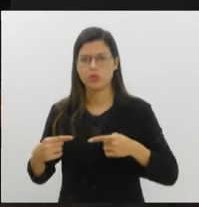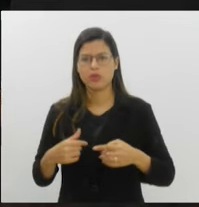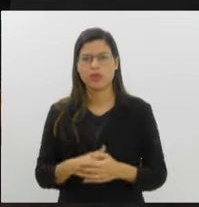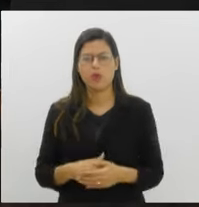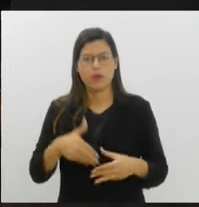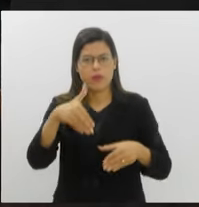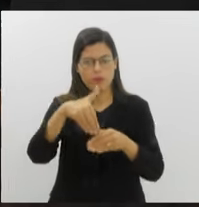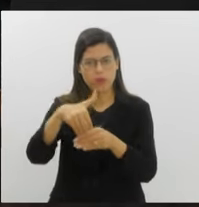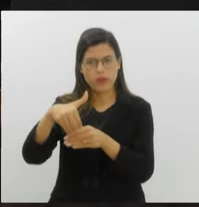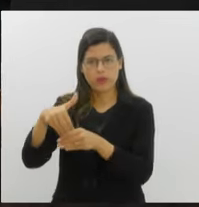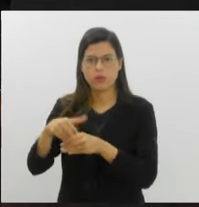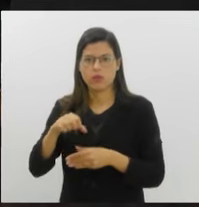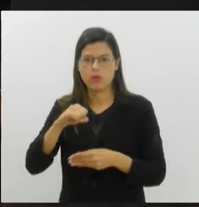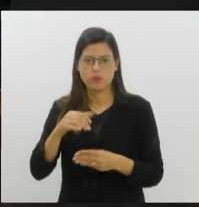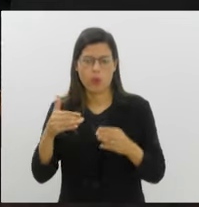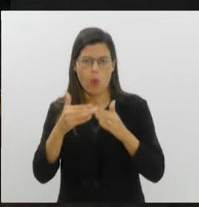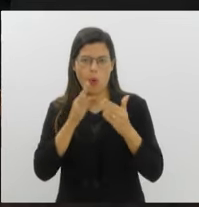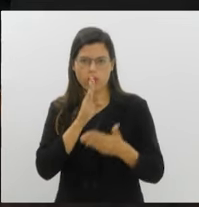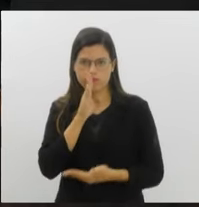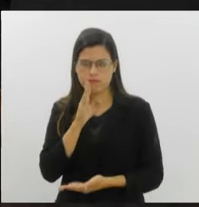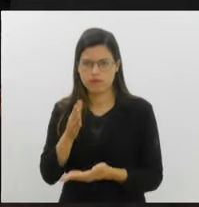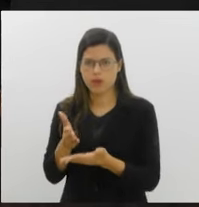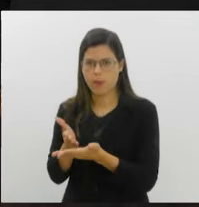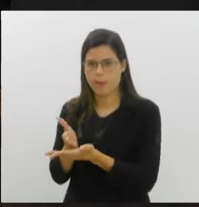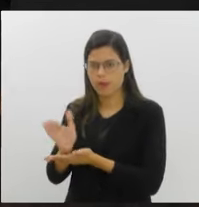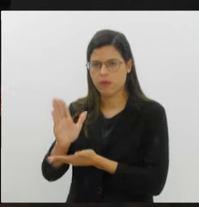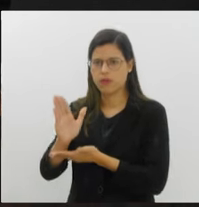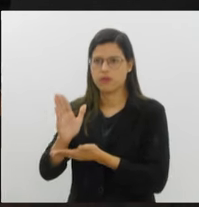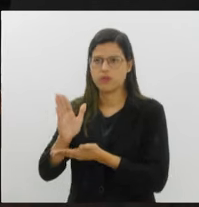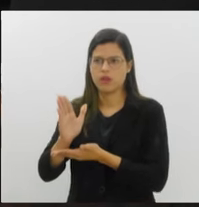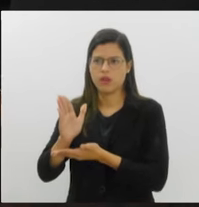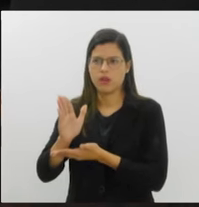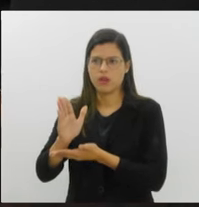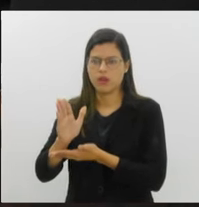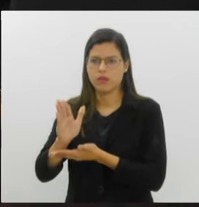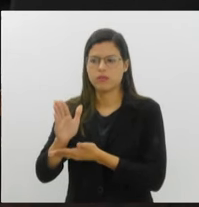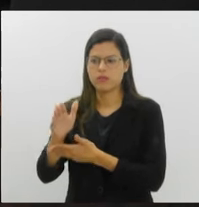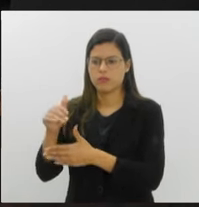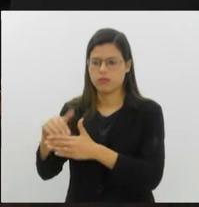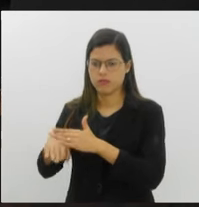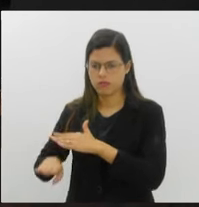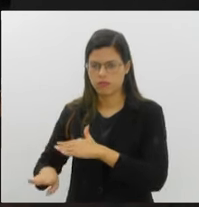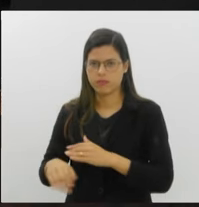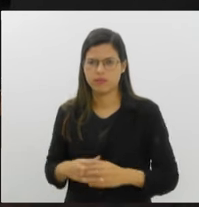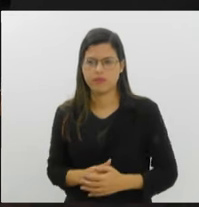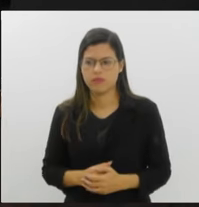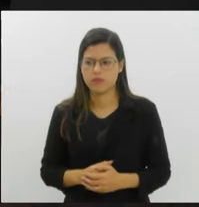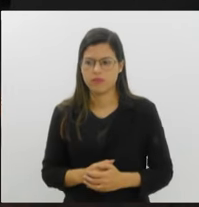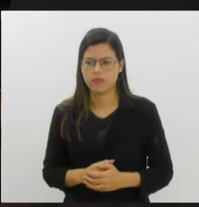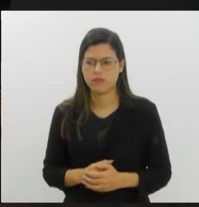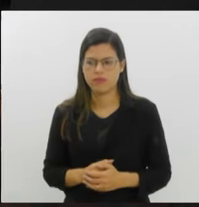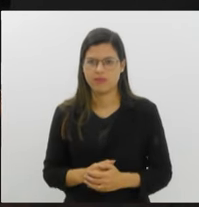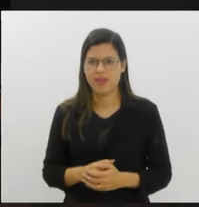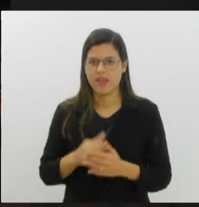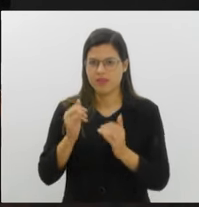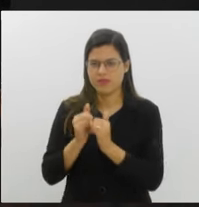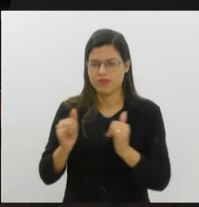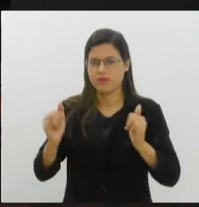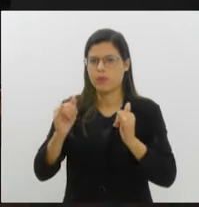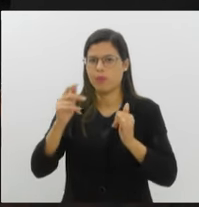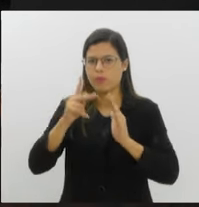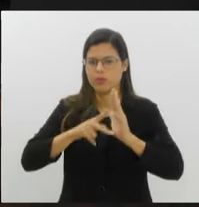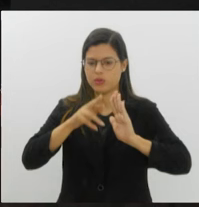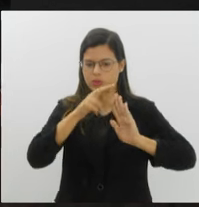Em votação, senhores que aprovam, permaneçam como estão. Aprovado, vai à promulgação. Anuncio projeto